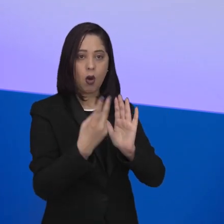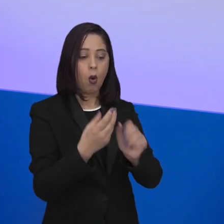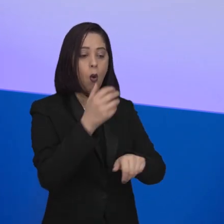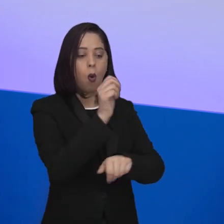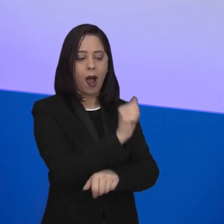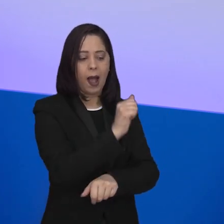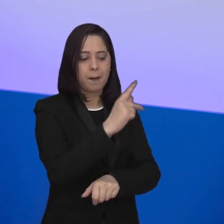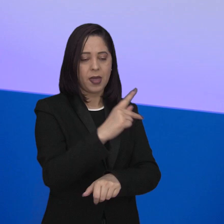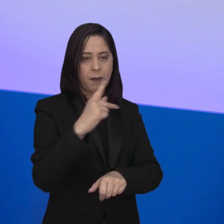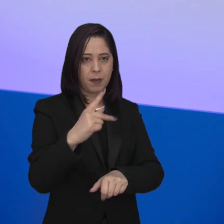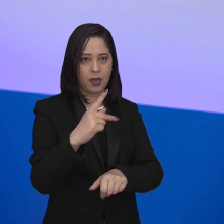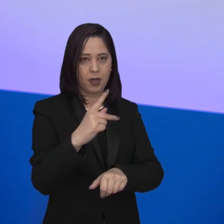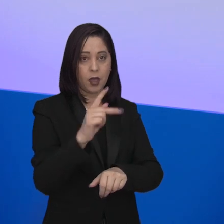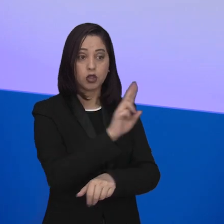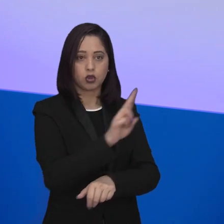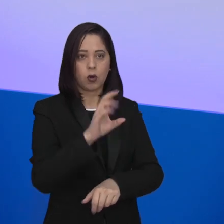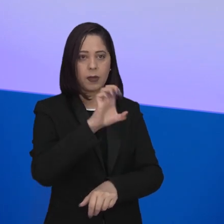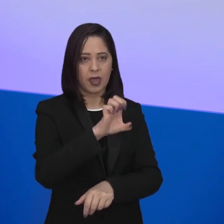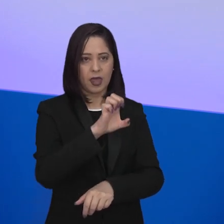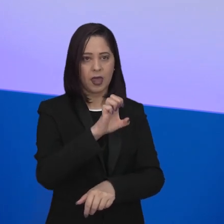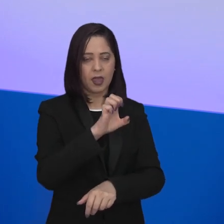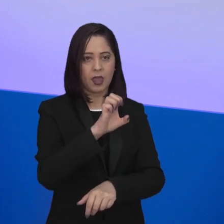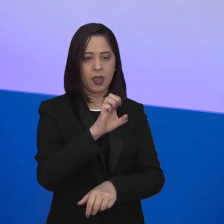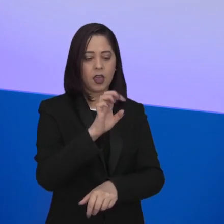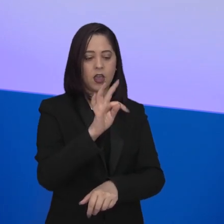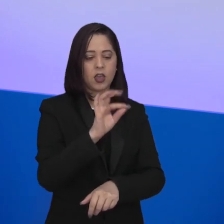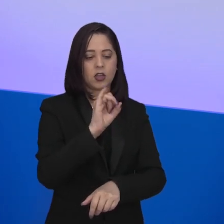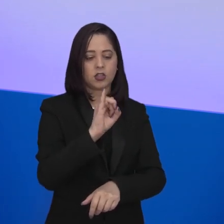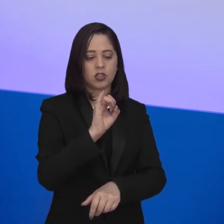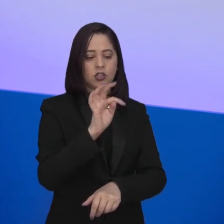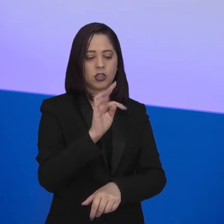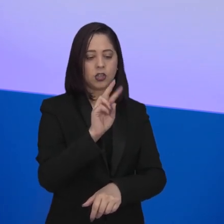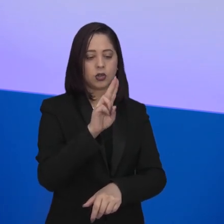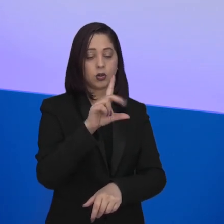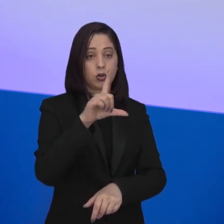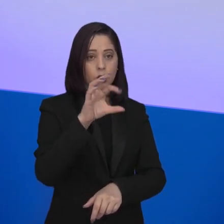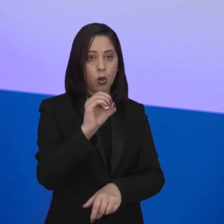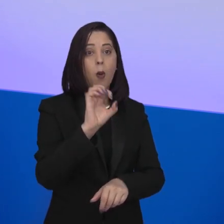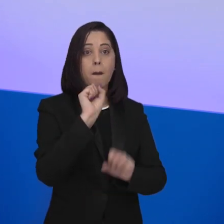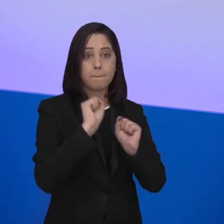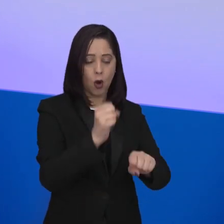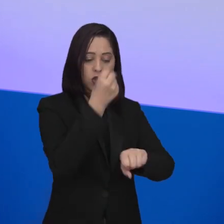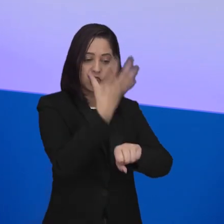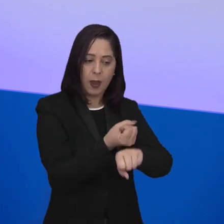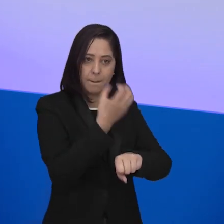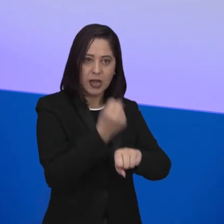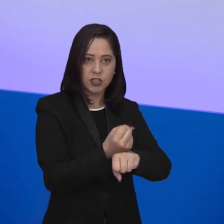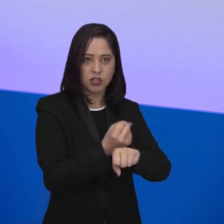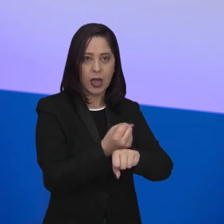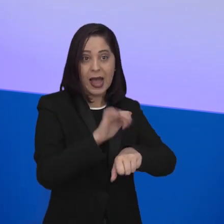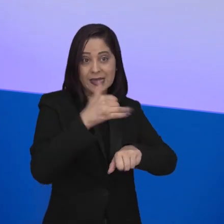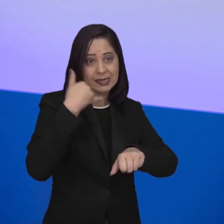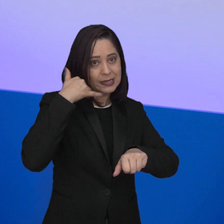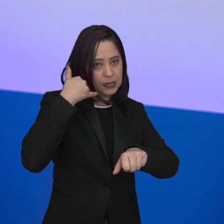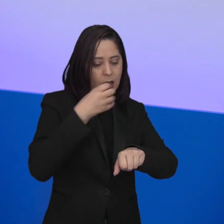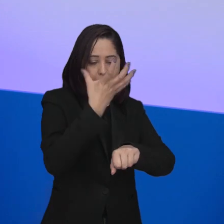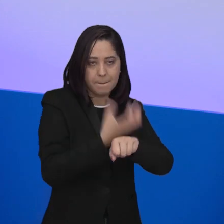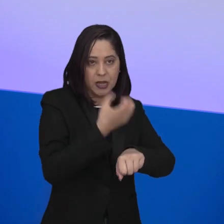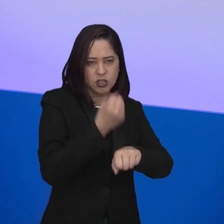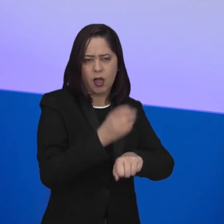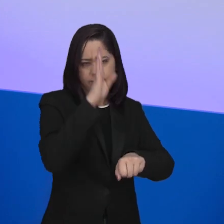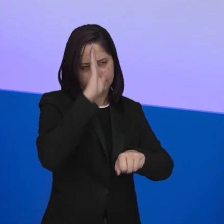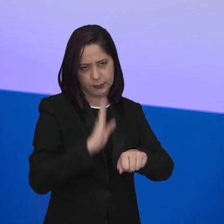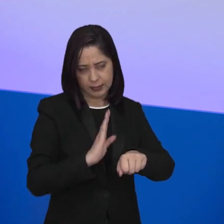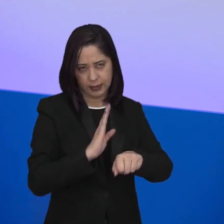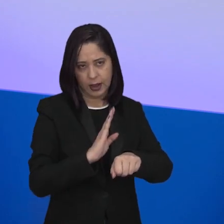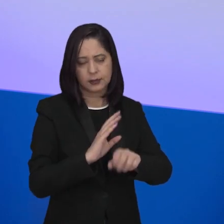e-título, que é um aplicativo que a Justiça Eleitoral disponibiliza, qualquer pessoa pode baixar gratuitamente no celular, e com ele você também